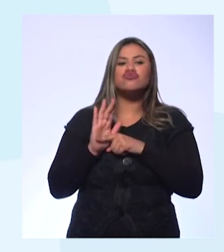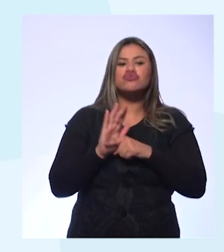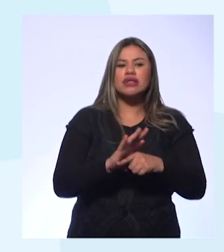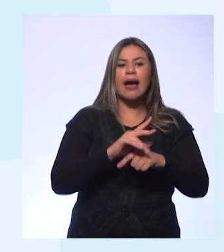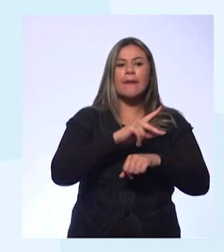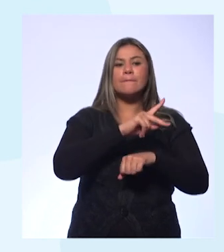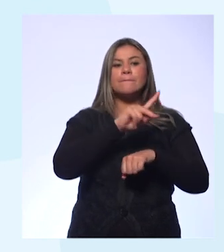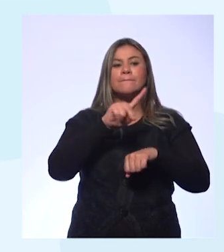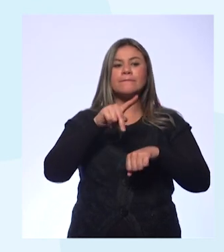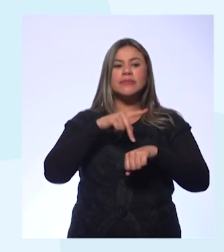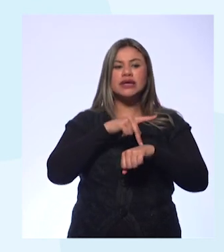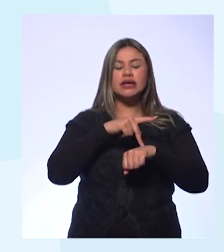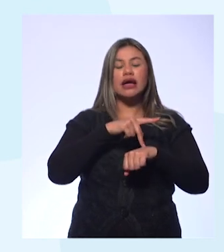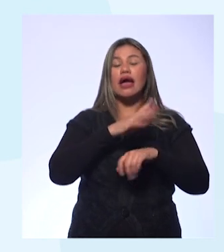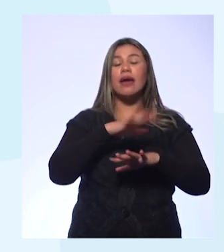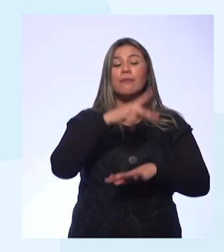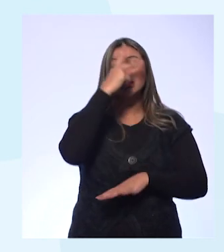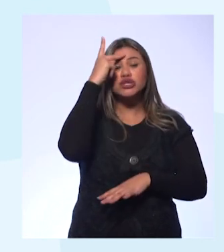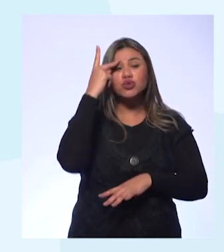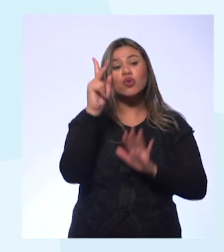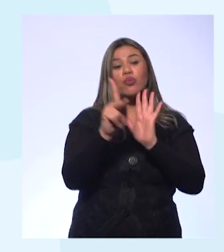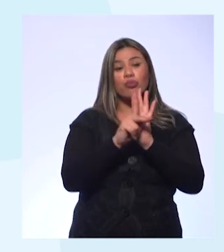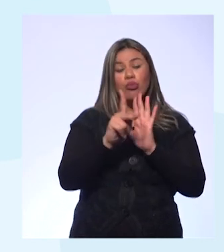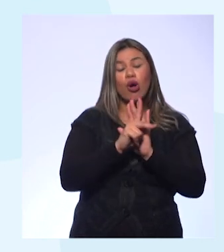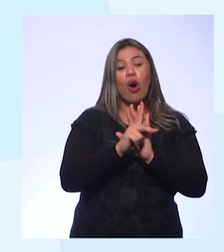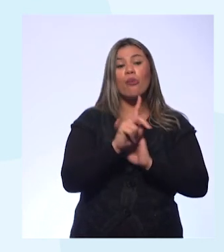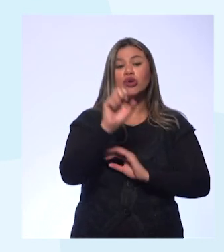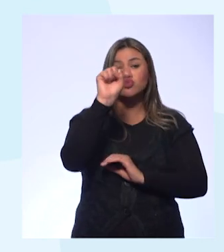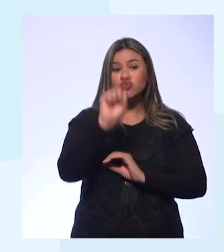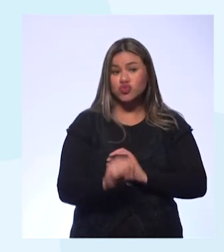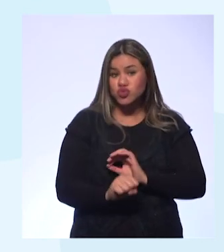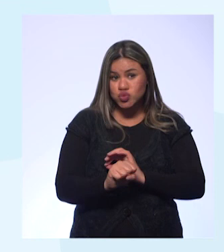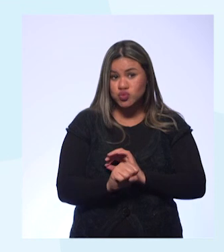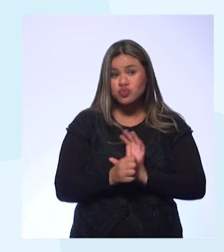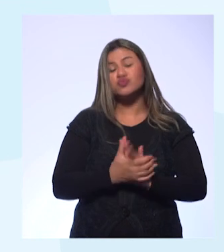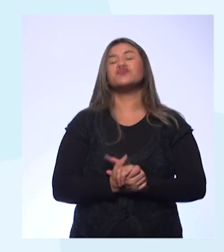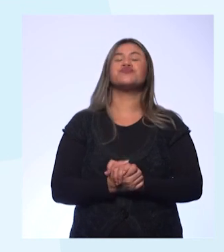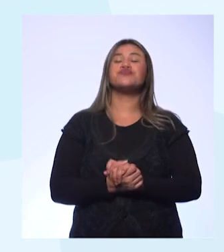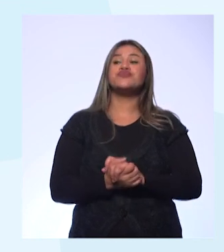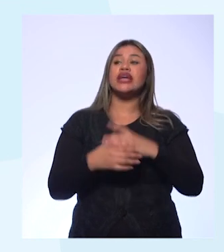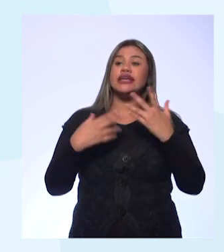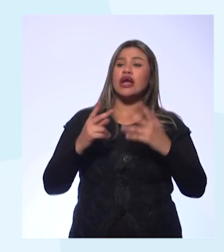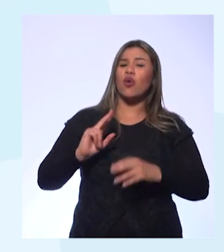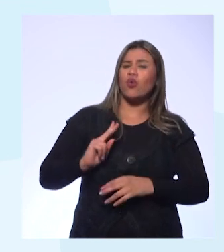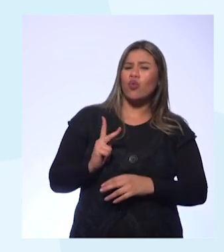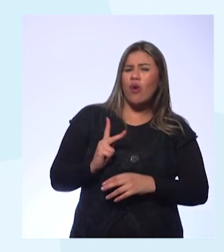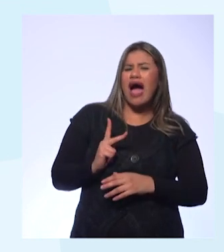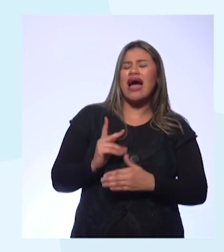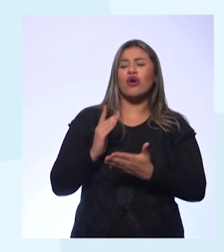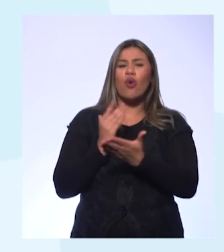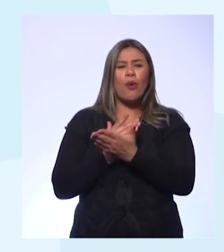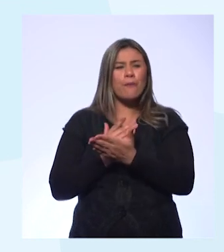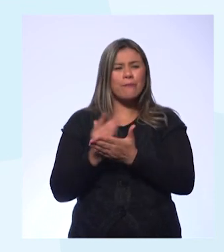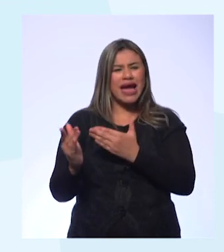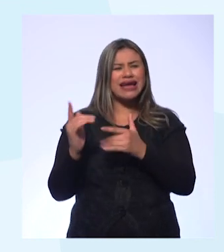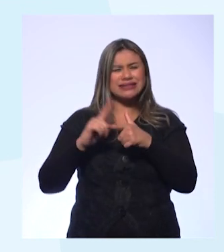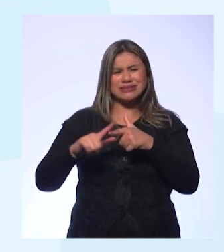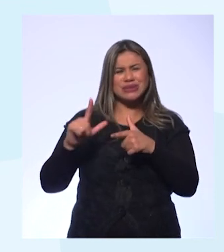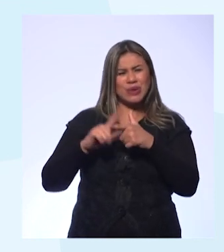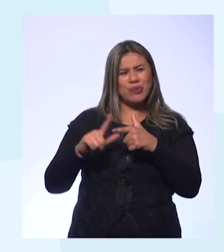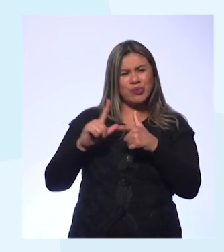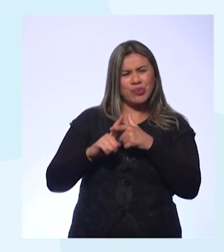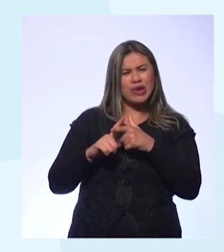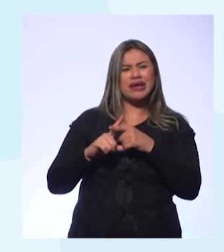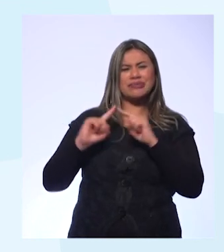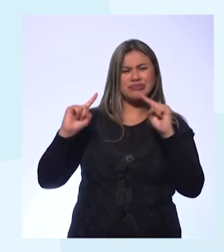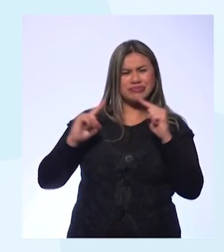olha só a partir do momento que o Uruguai ele começa ali uma pequena uma pequena pequeno conflito dentro do Uruguai